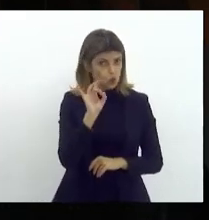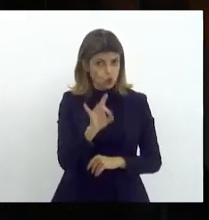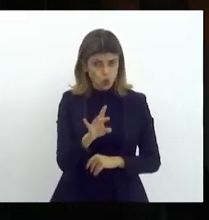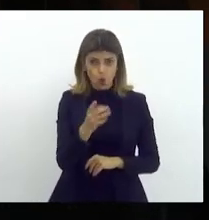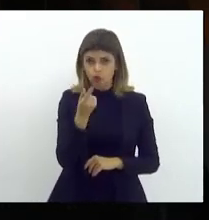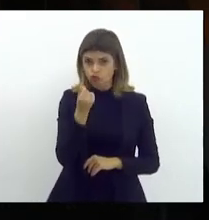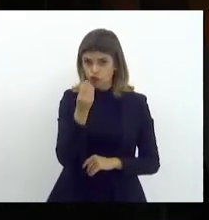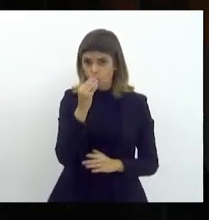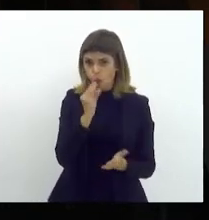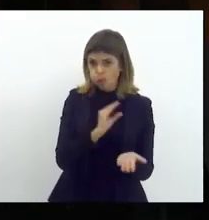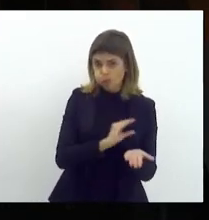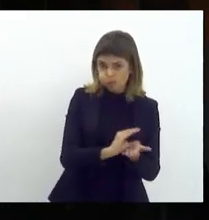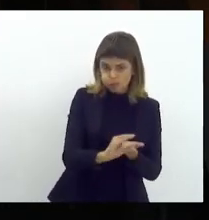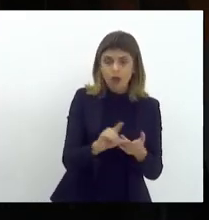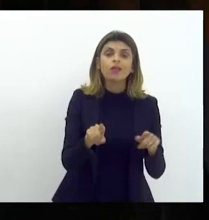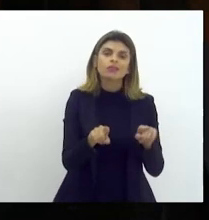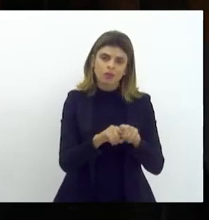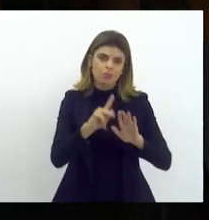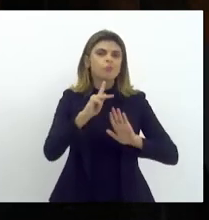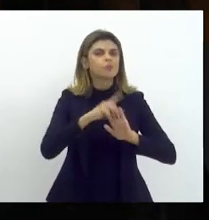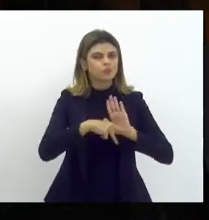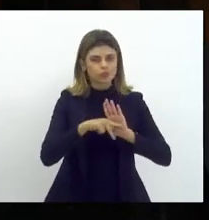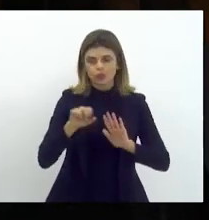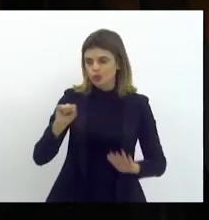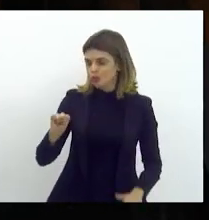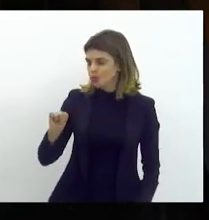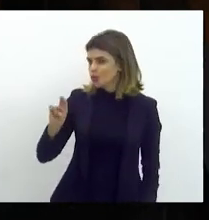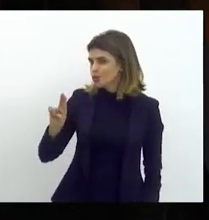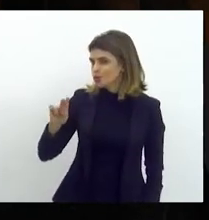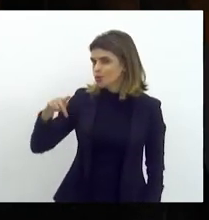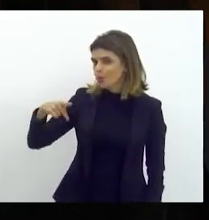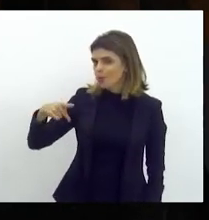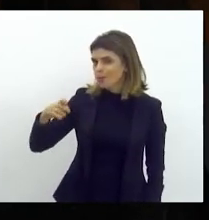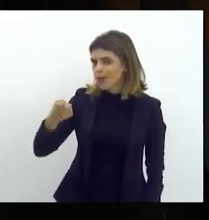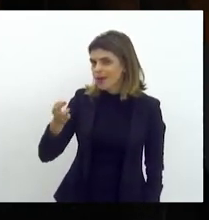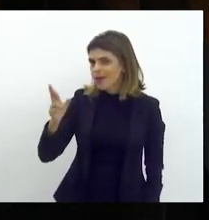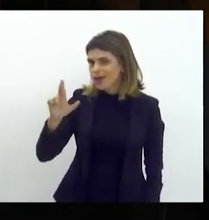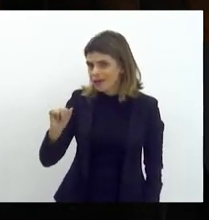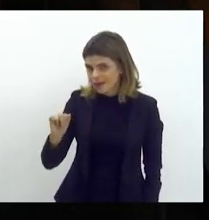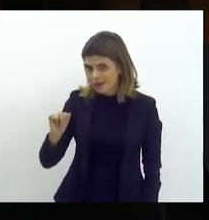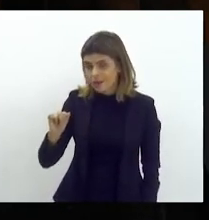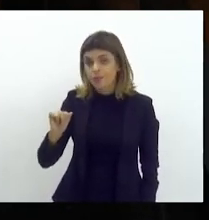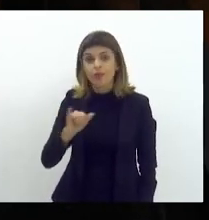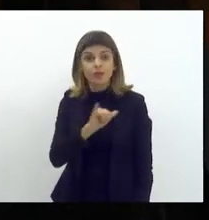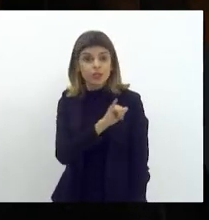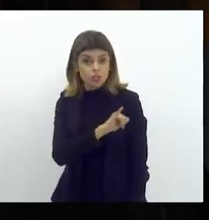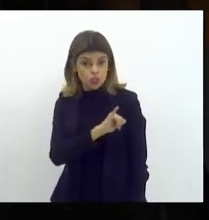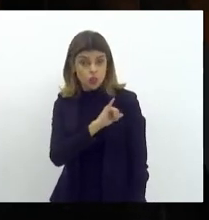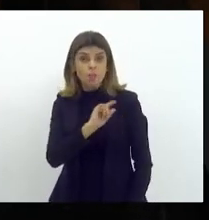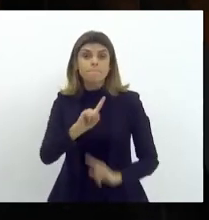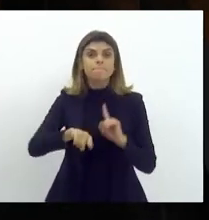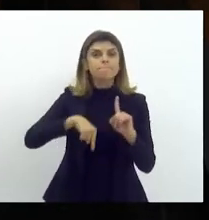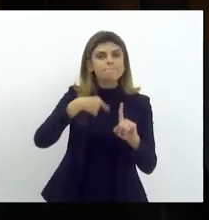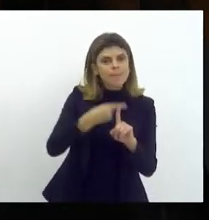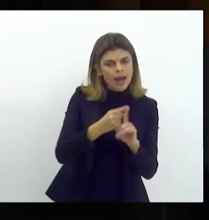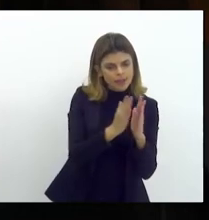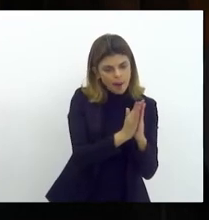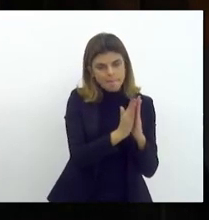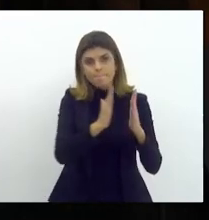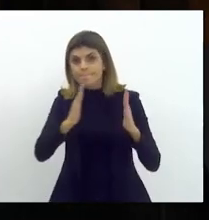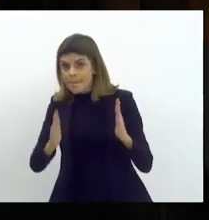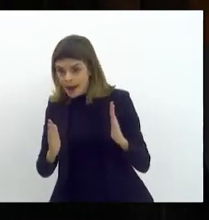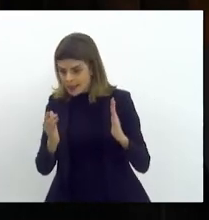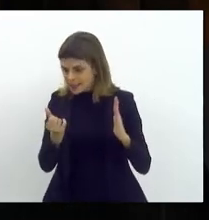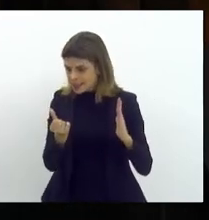ao fundo mas ao superar Rio estendendo o supera Rio por mais 60 dias